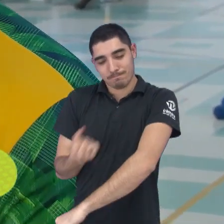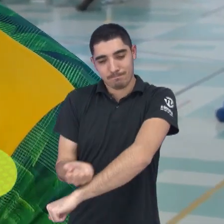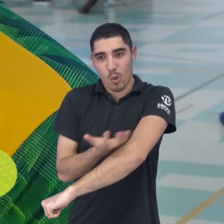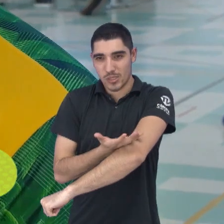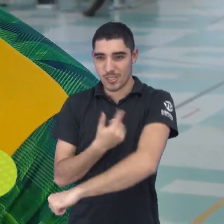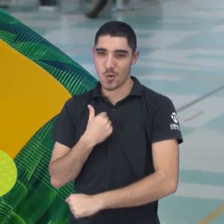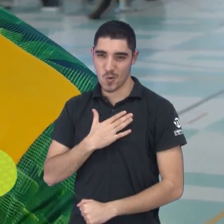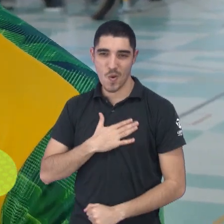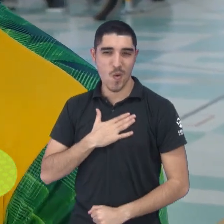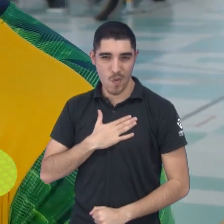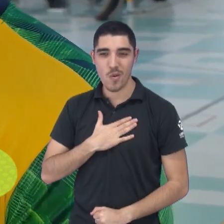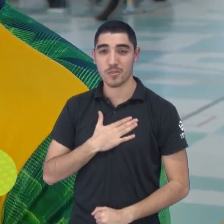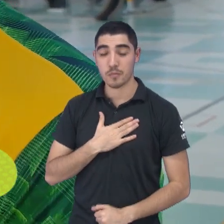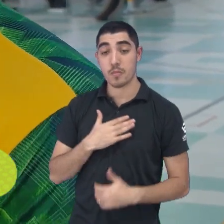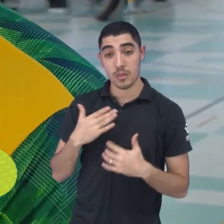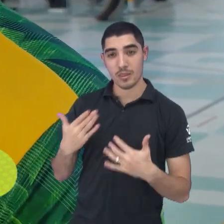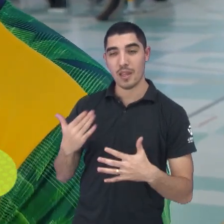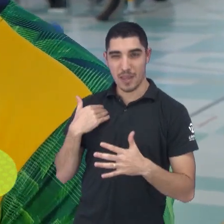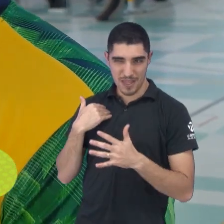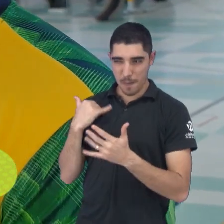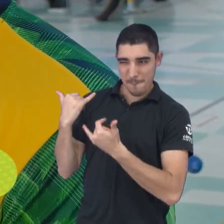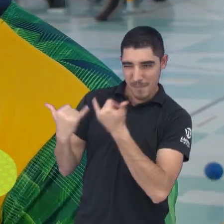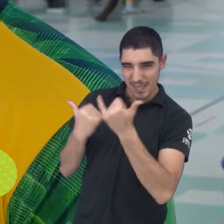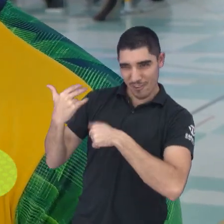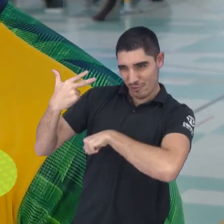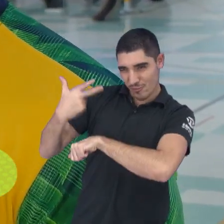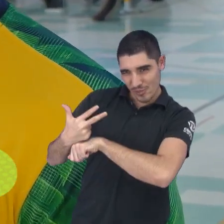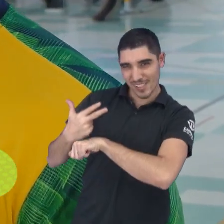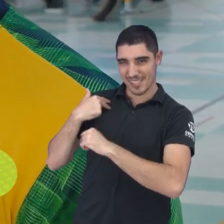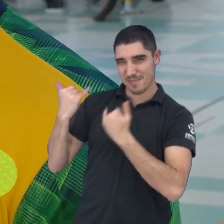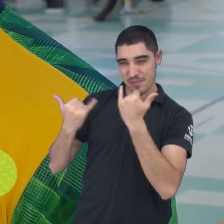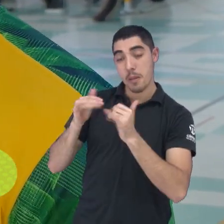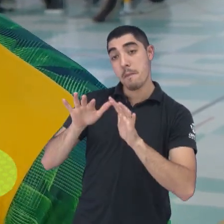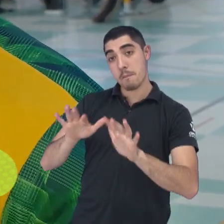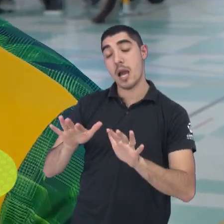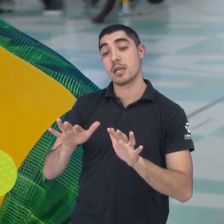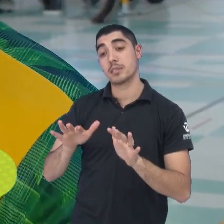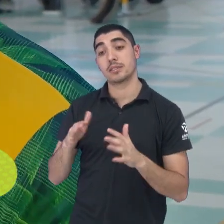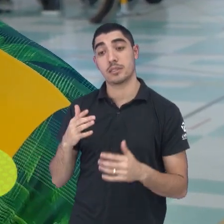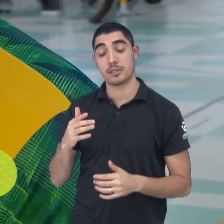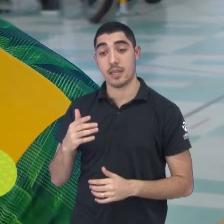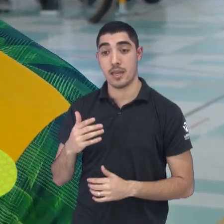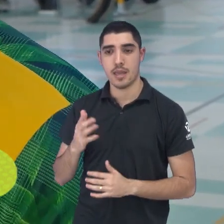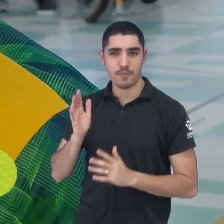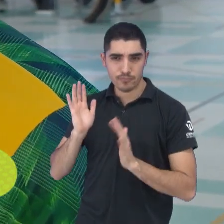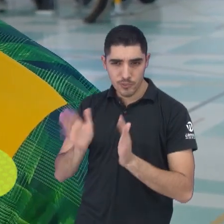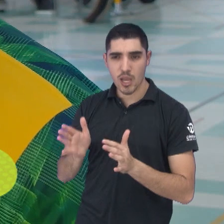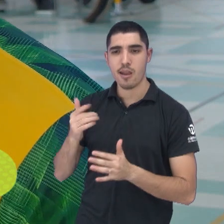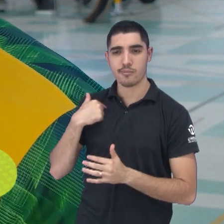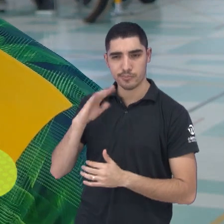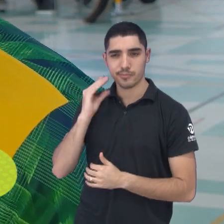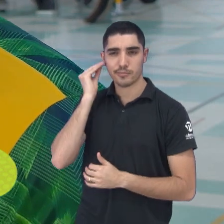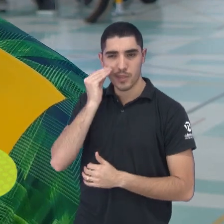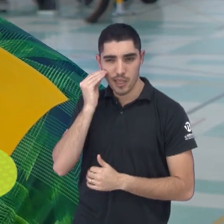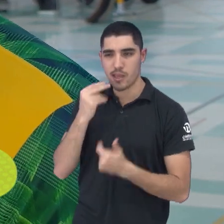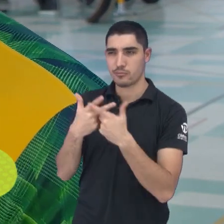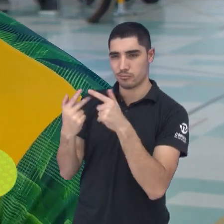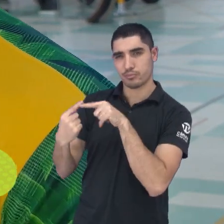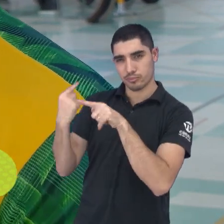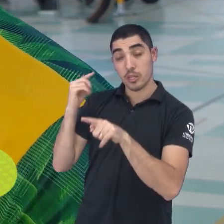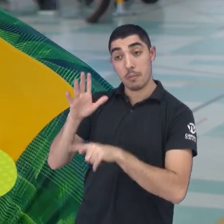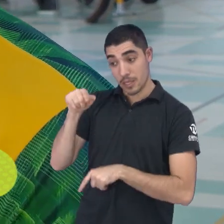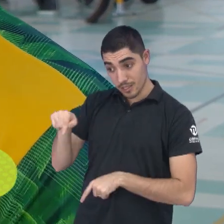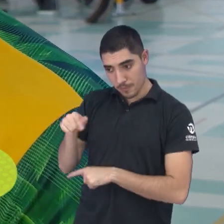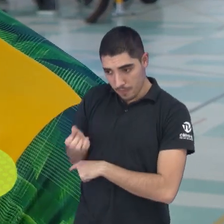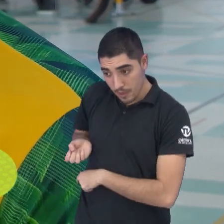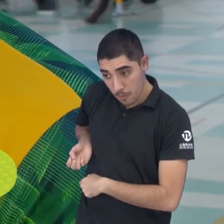até aquele momento também, mesmo com a brincadeira ali, a gente também, mesmo passando por todo o ciclo, né? No caso da bocha, a gente não